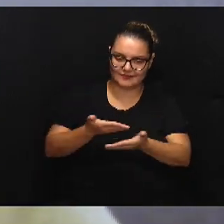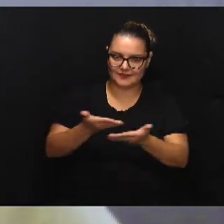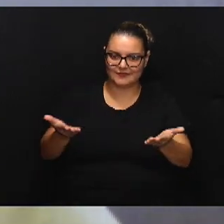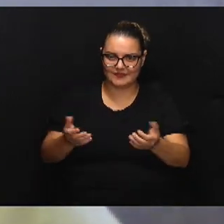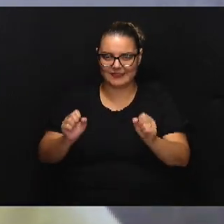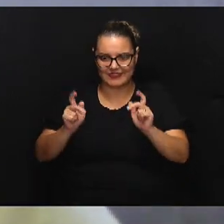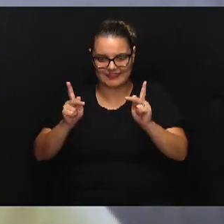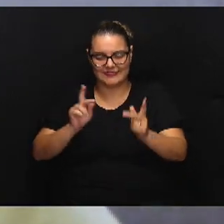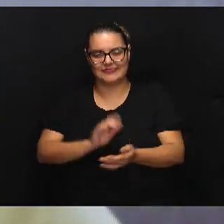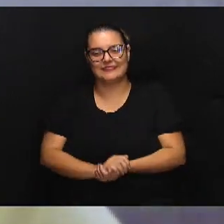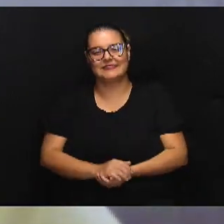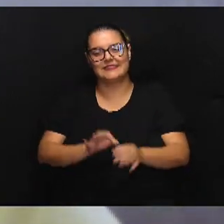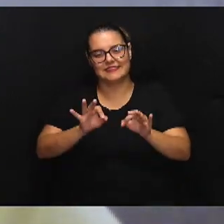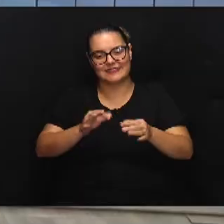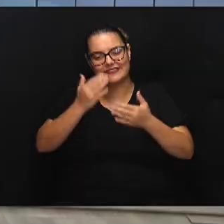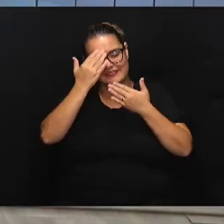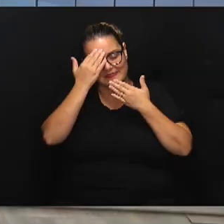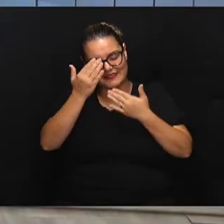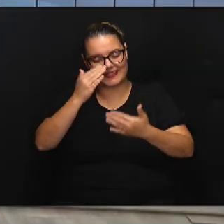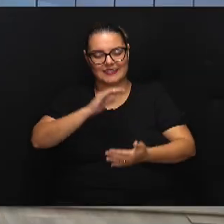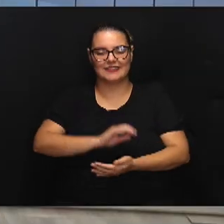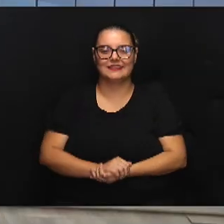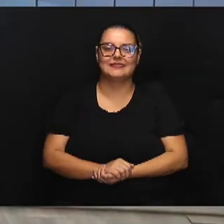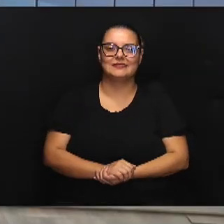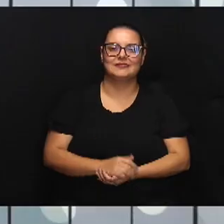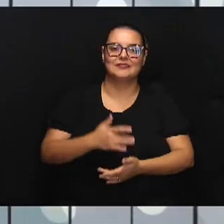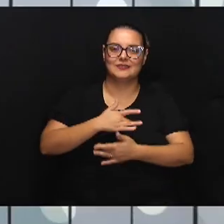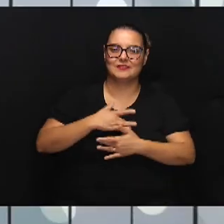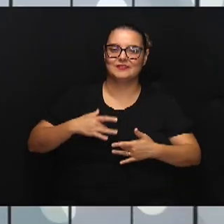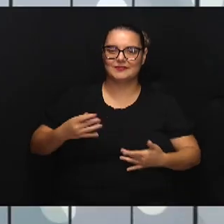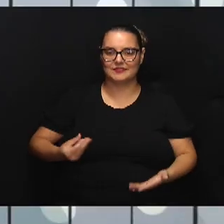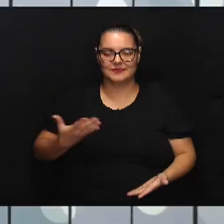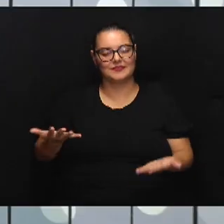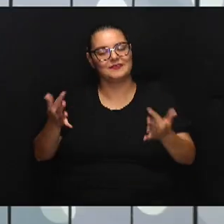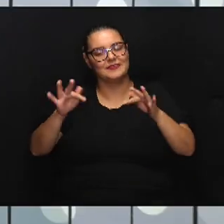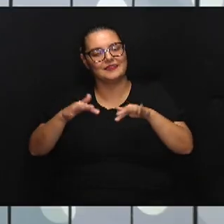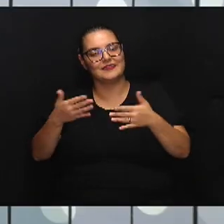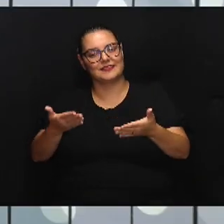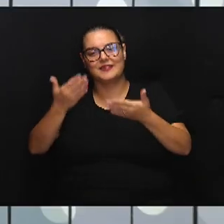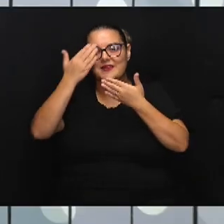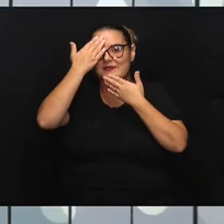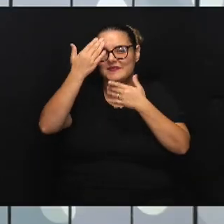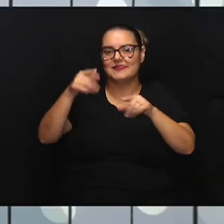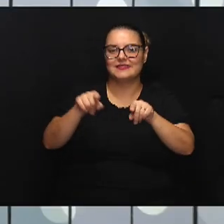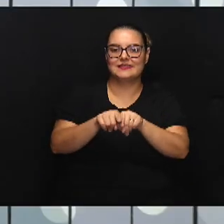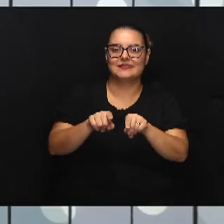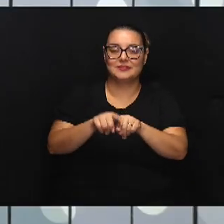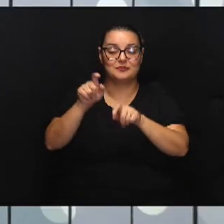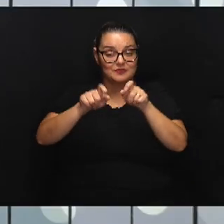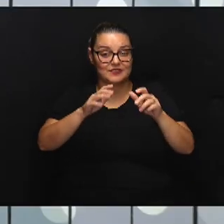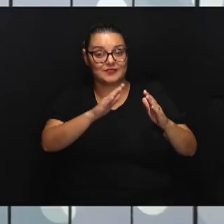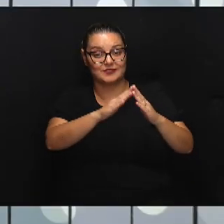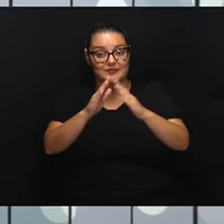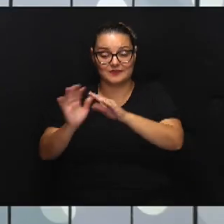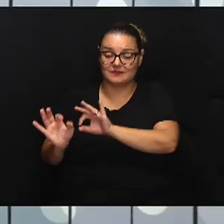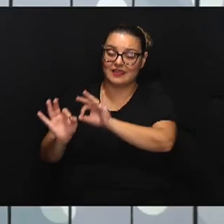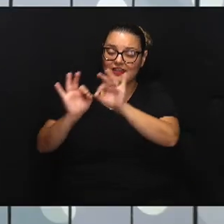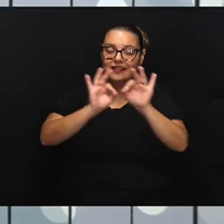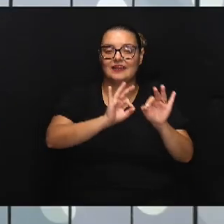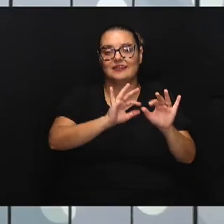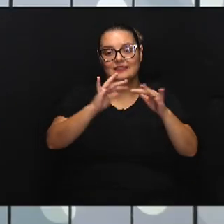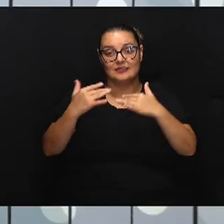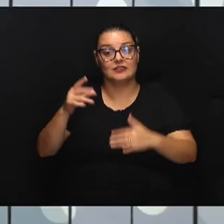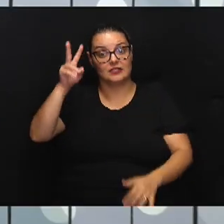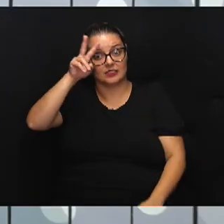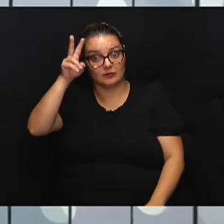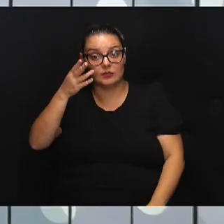bom? Certeza, muito obrigada. O Saúde é Vida fica por aqui. Obrigada também ao pessoal de casa pela companhia.